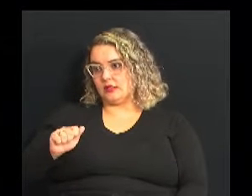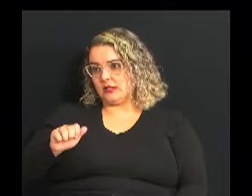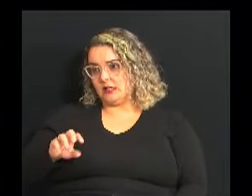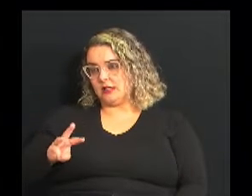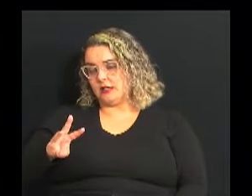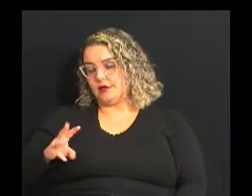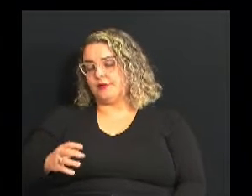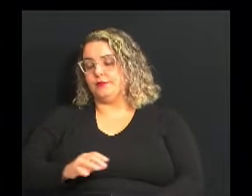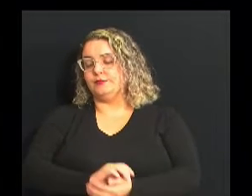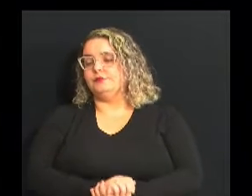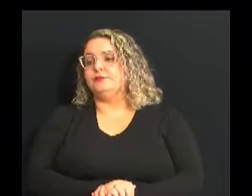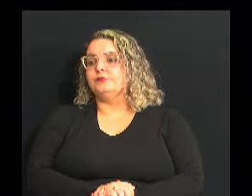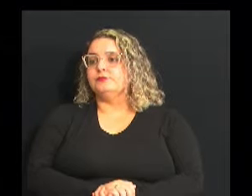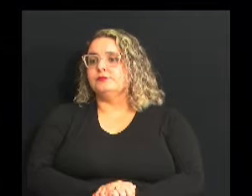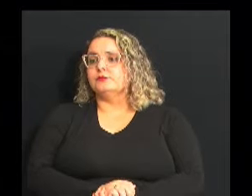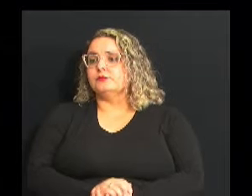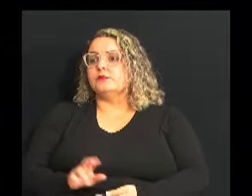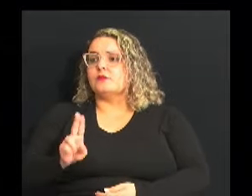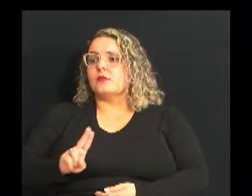outras coisas.